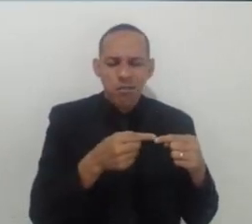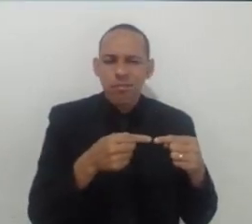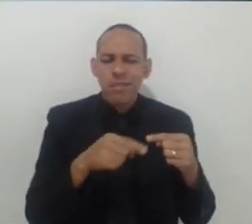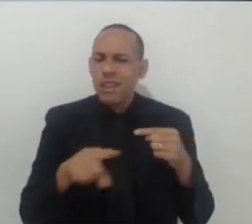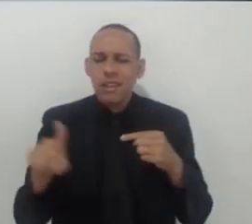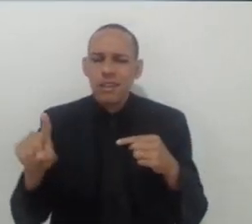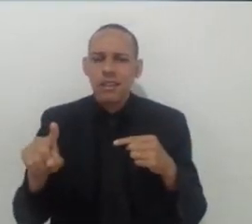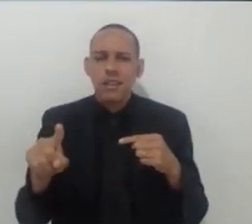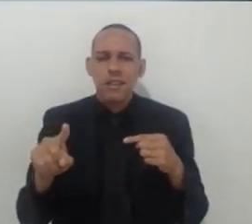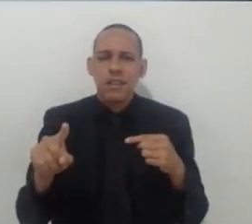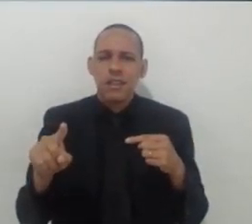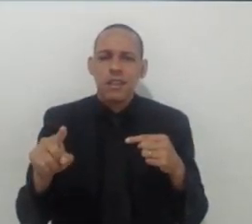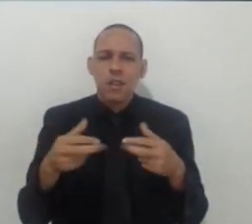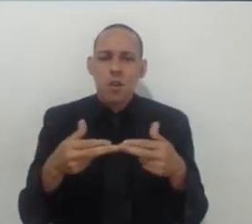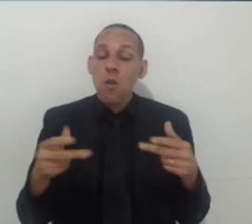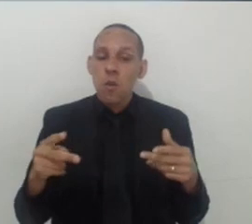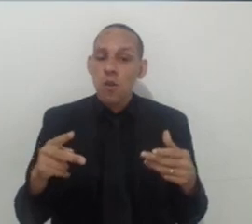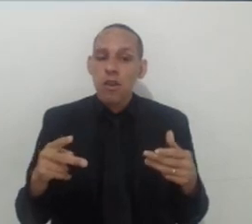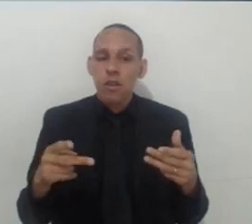no processo.